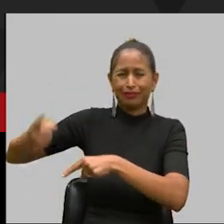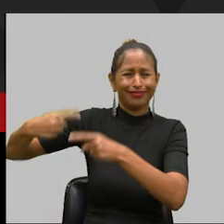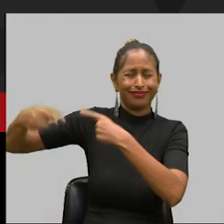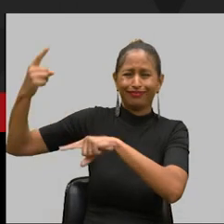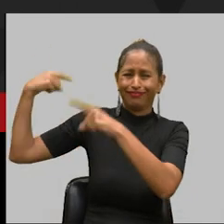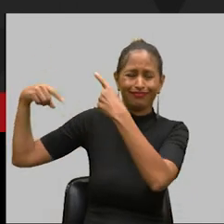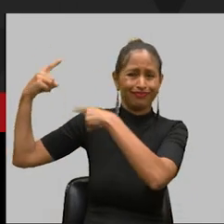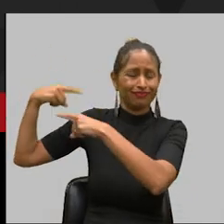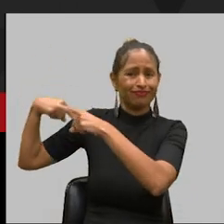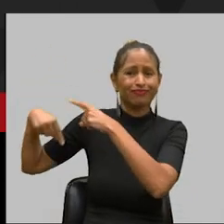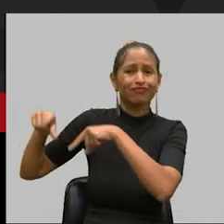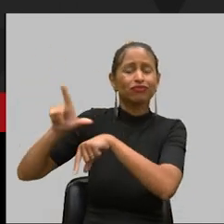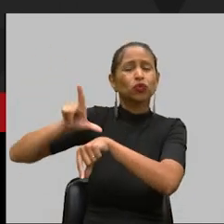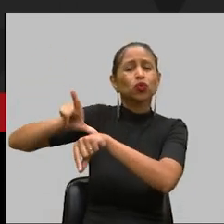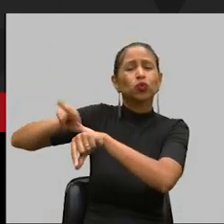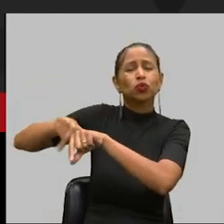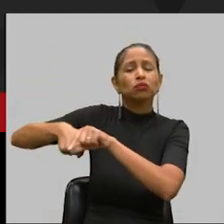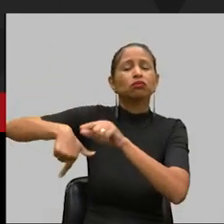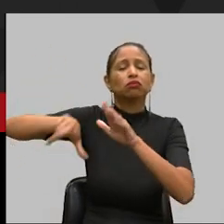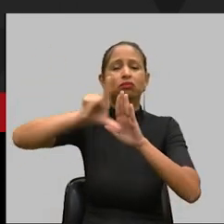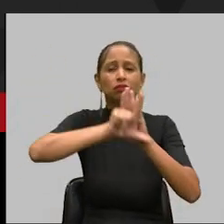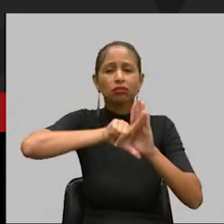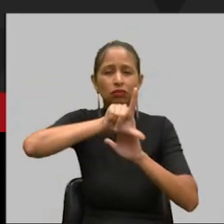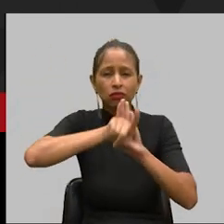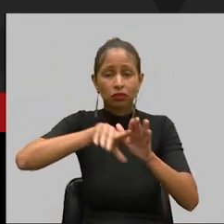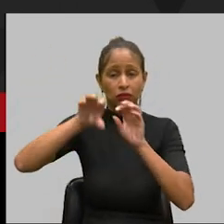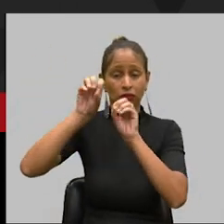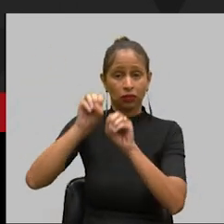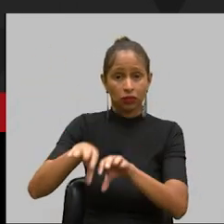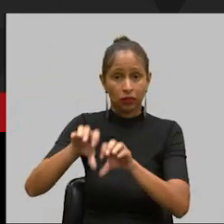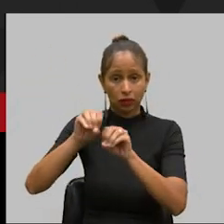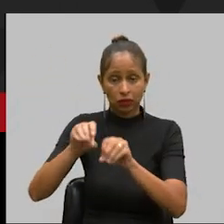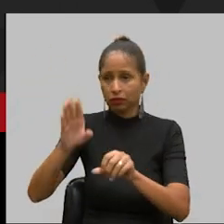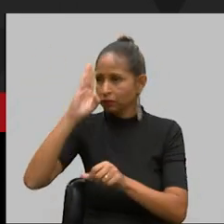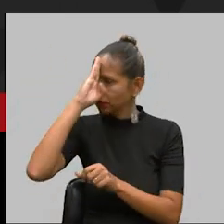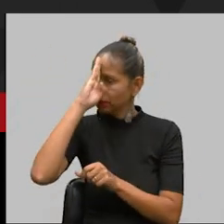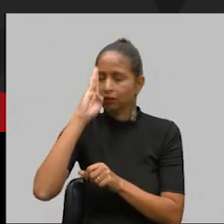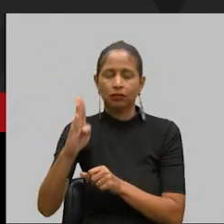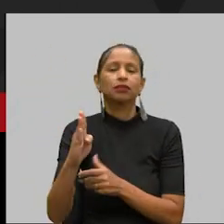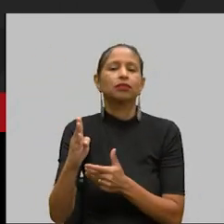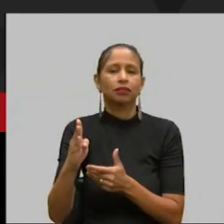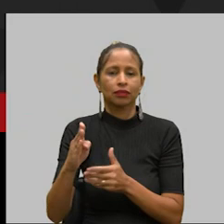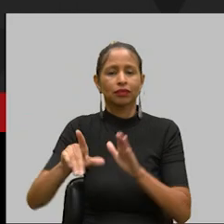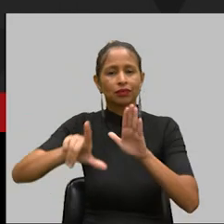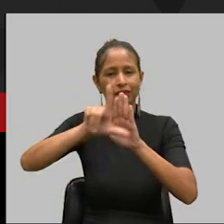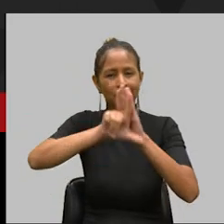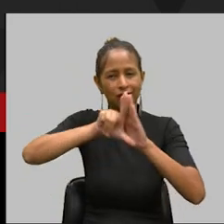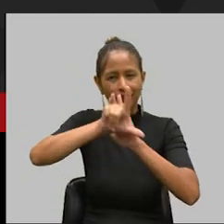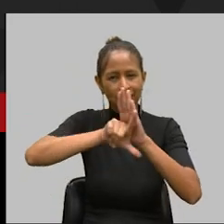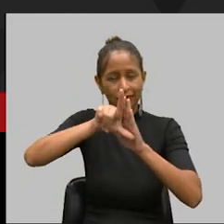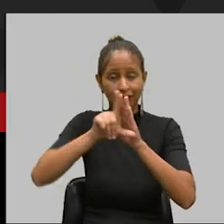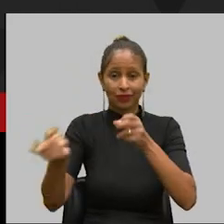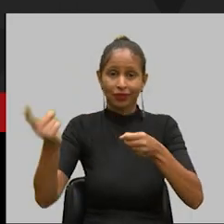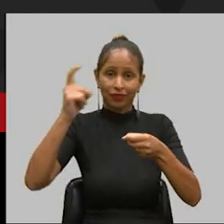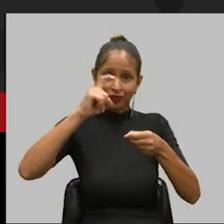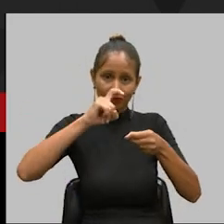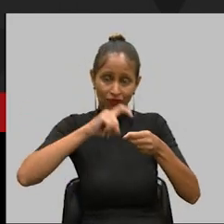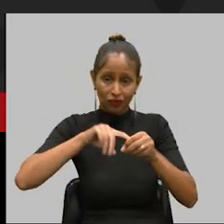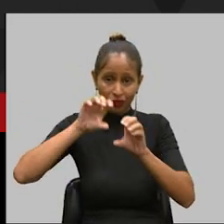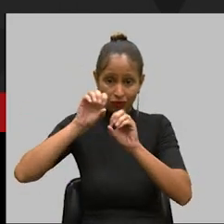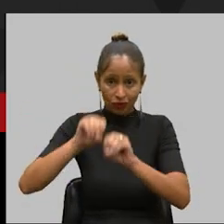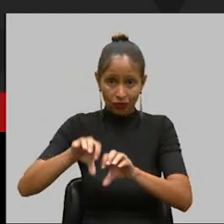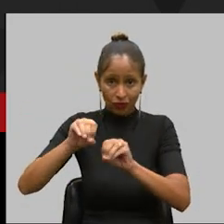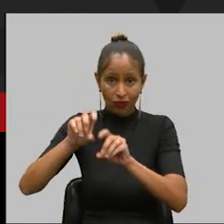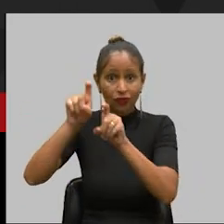termos da legislação Educacional e fundamentalmente da legislação voltada para a educação do